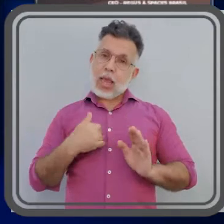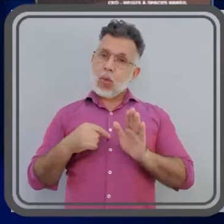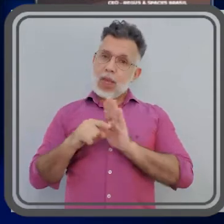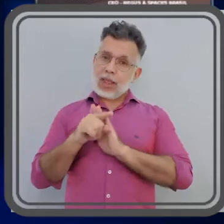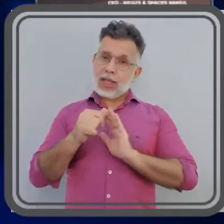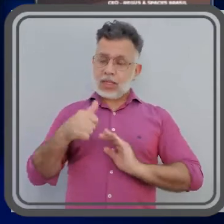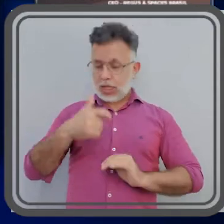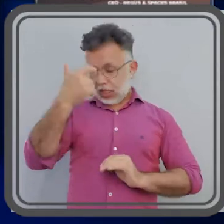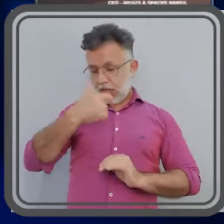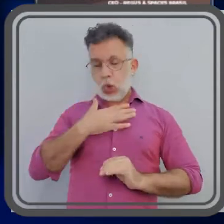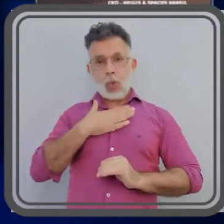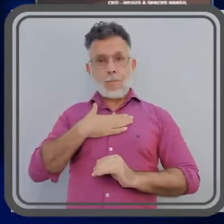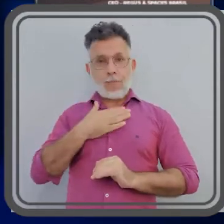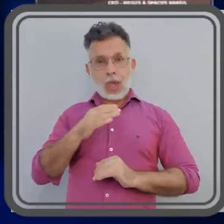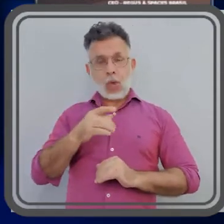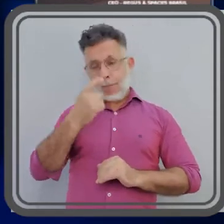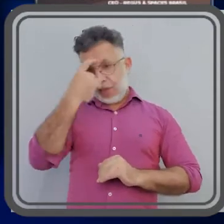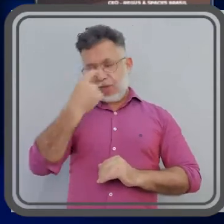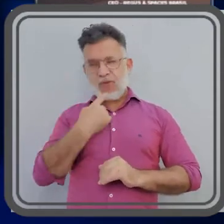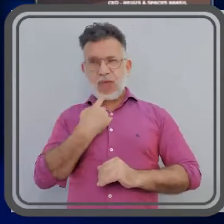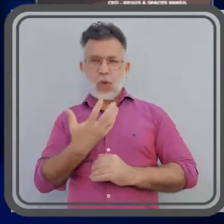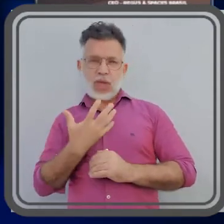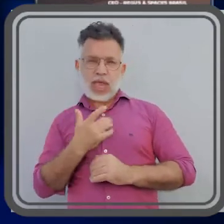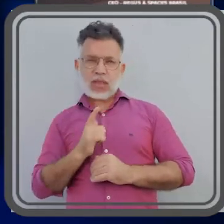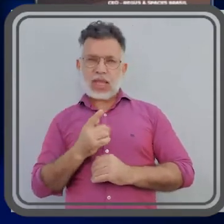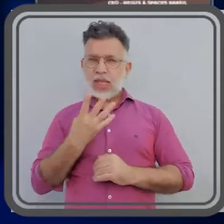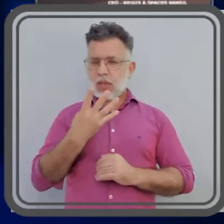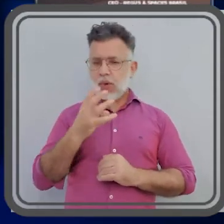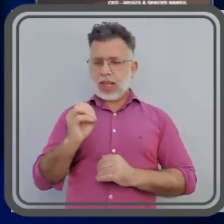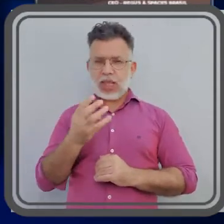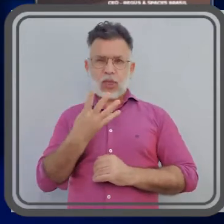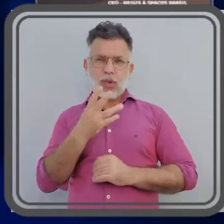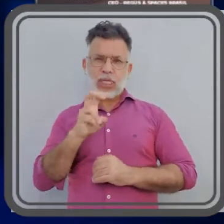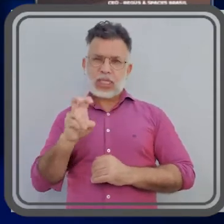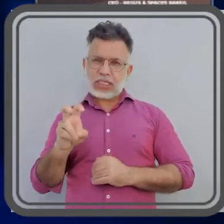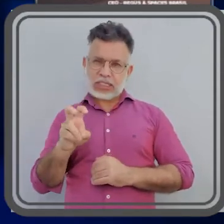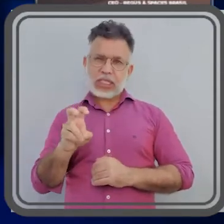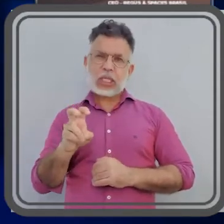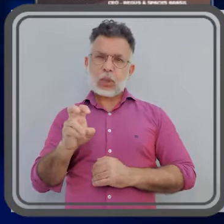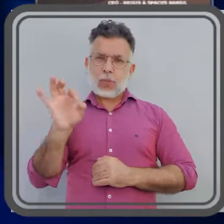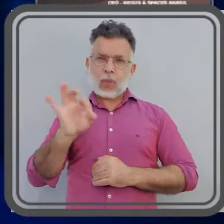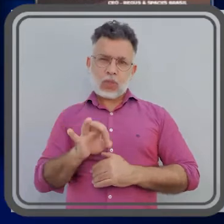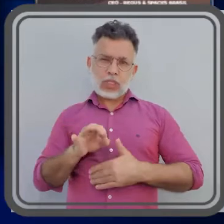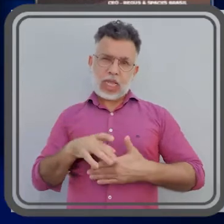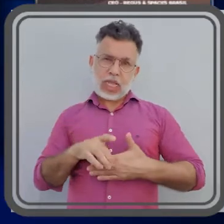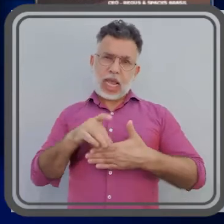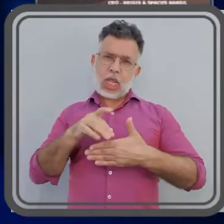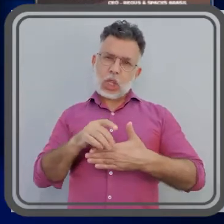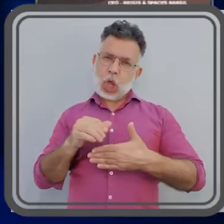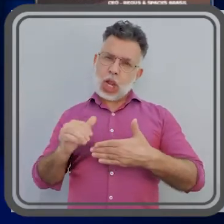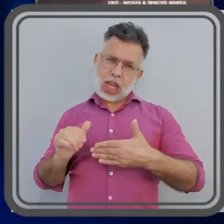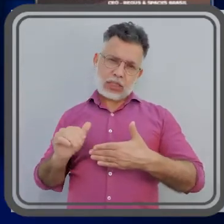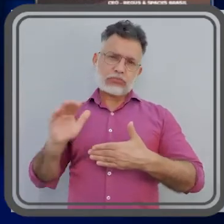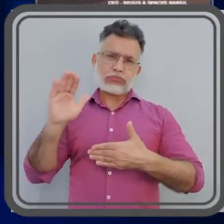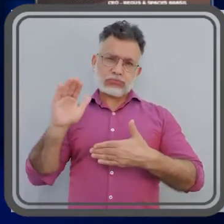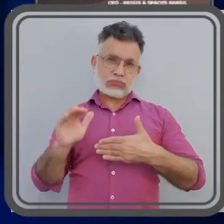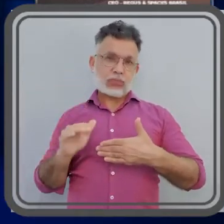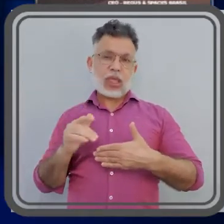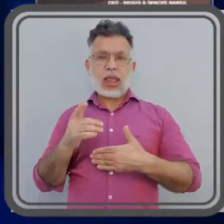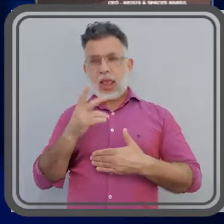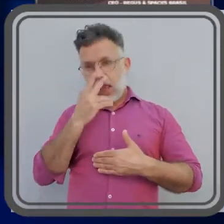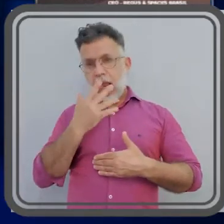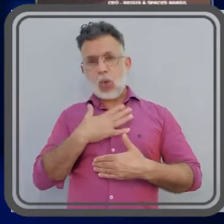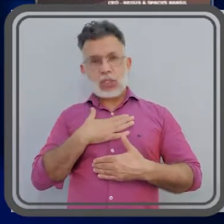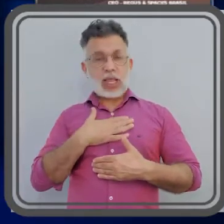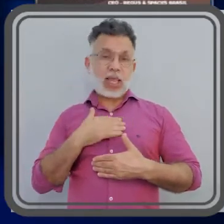o meu perfil como investidor, eu quero ter entre 40% e 45% em ativos denominados em dólar ao longo do tempo. Hoje estou na casa de 30%, eu gostaria